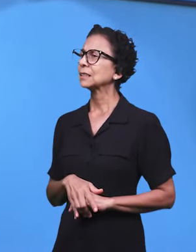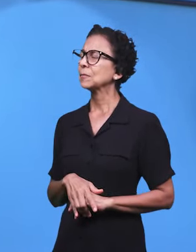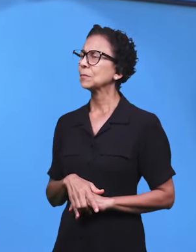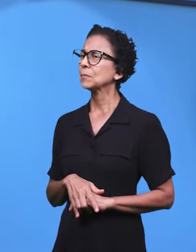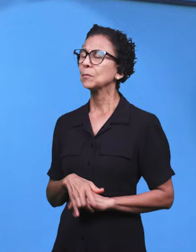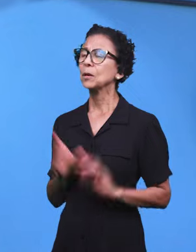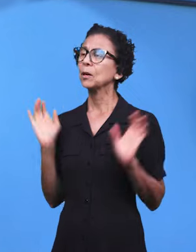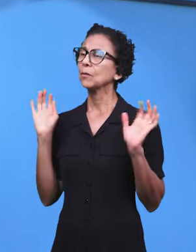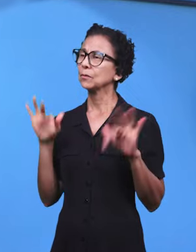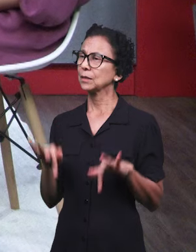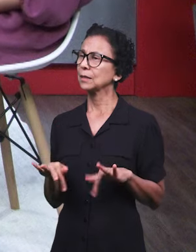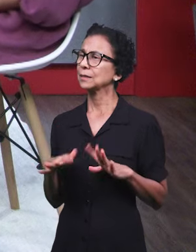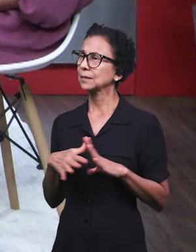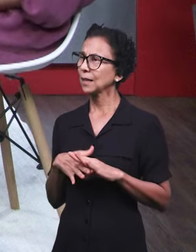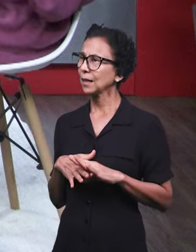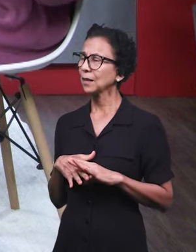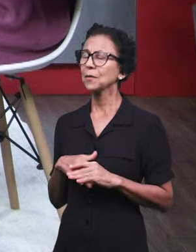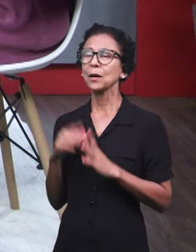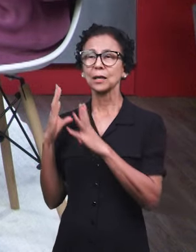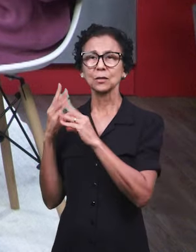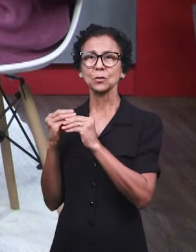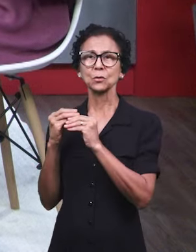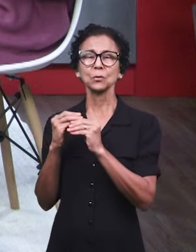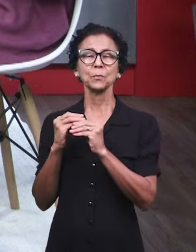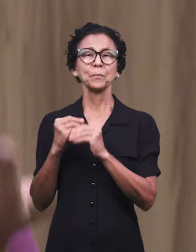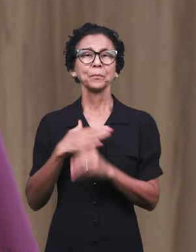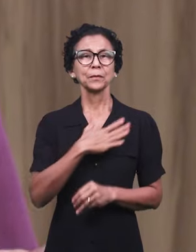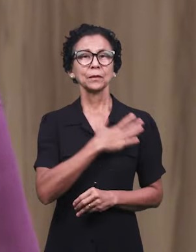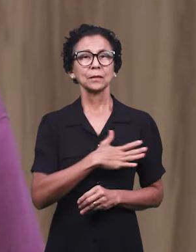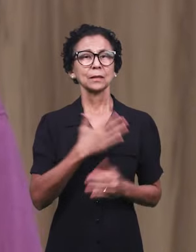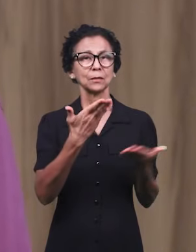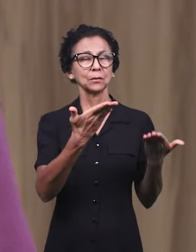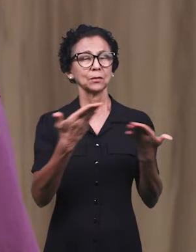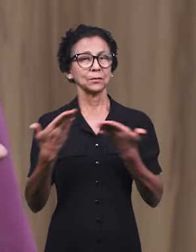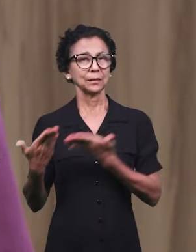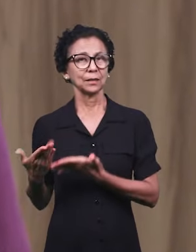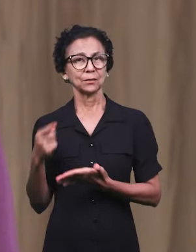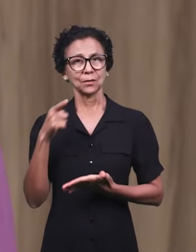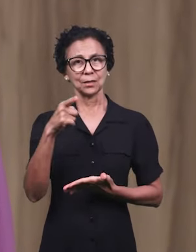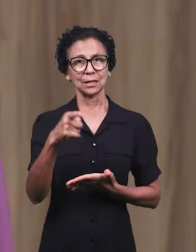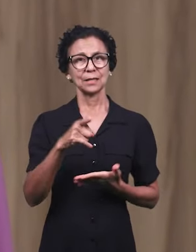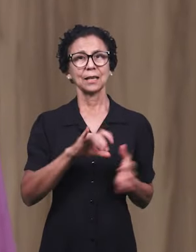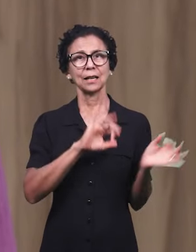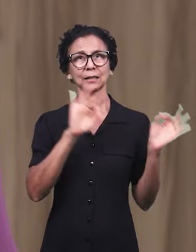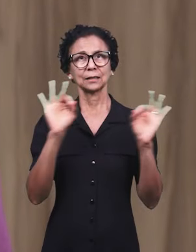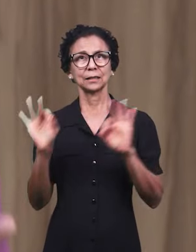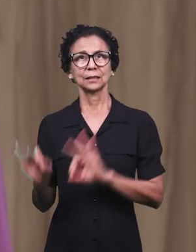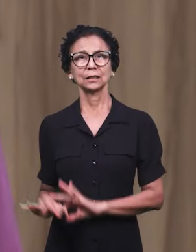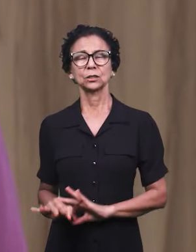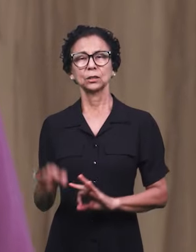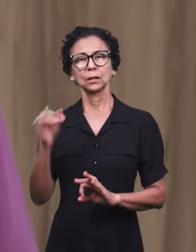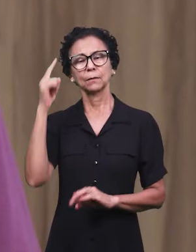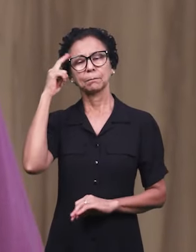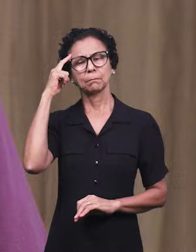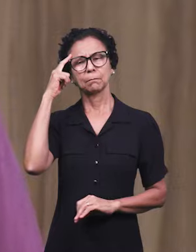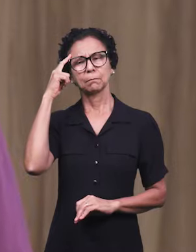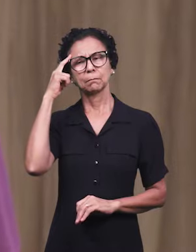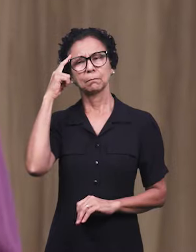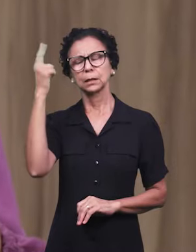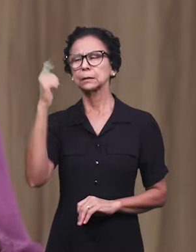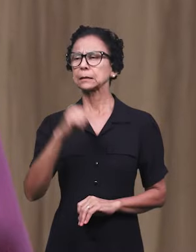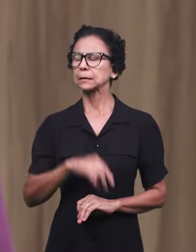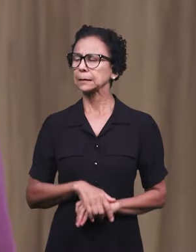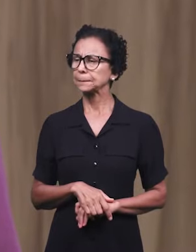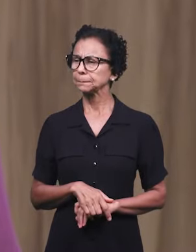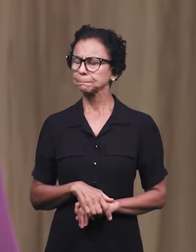consideração final? Ah, claro. Eu gostaria de convidar você, né, que está nos assistindo, a fazer uma reflexão, né? Será